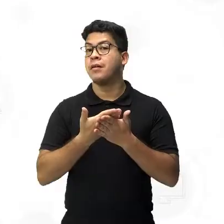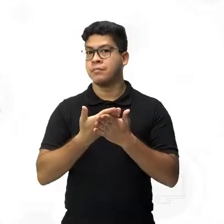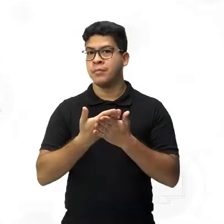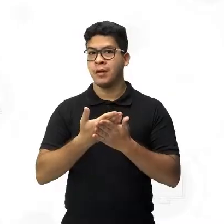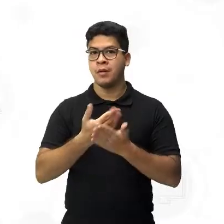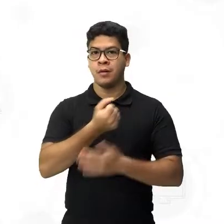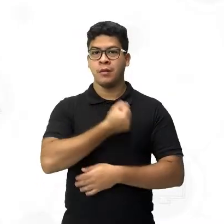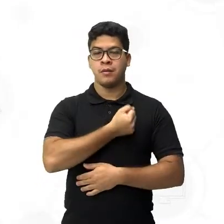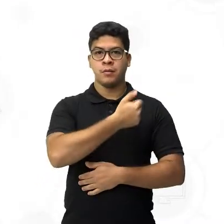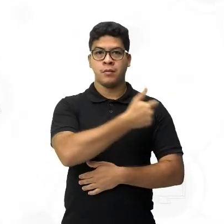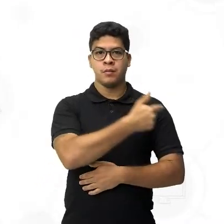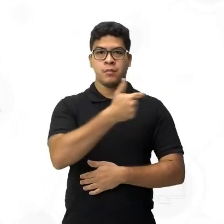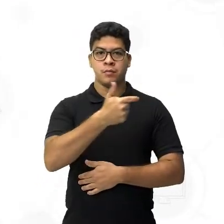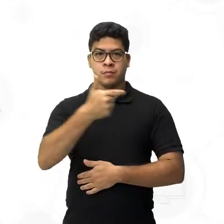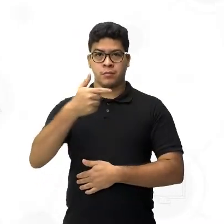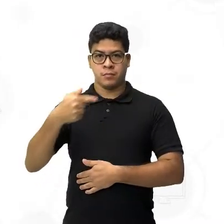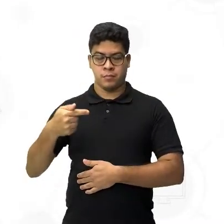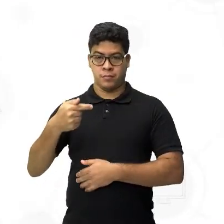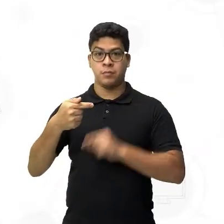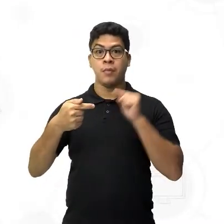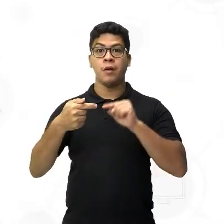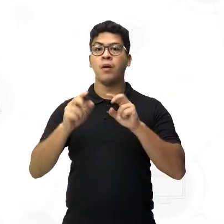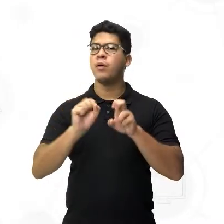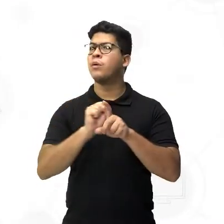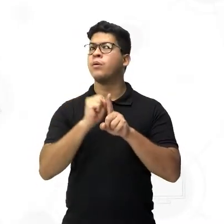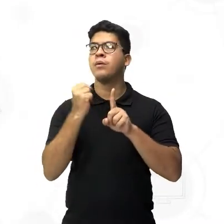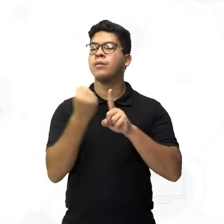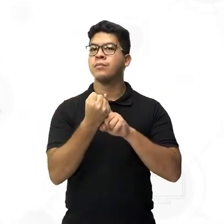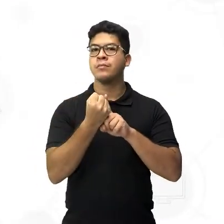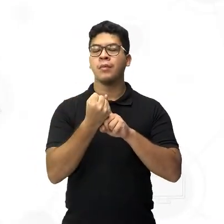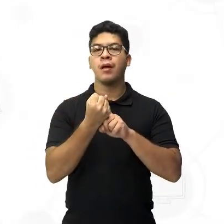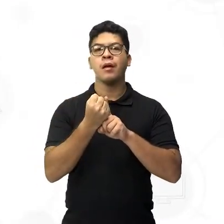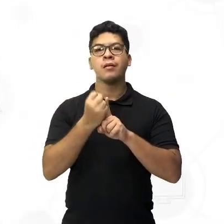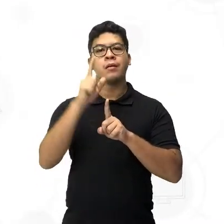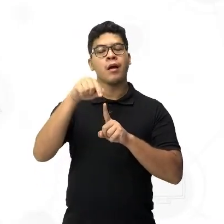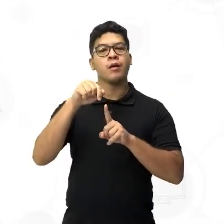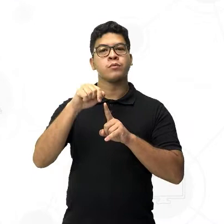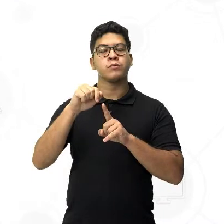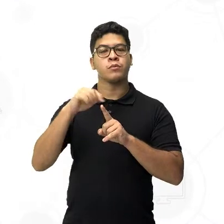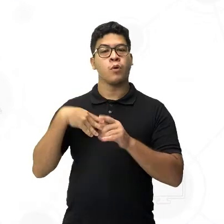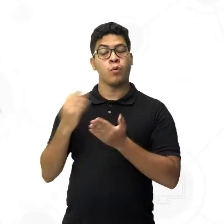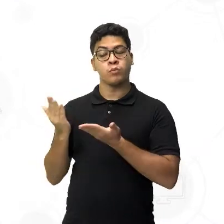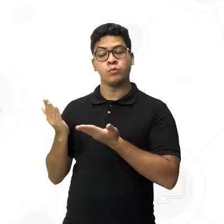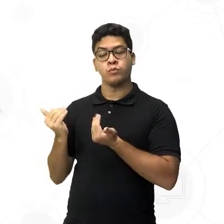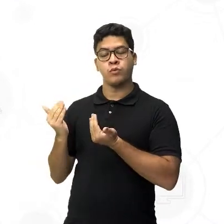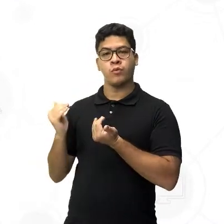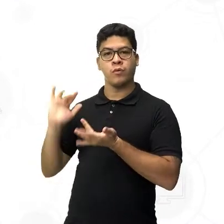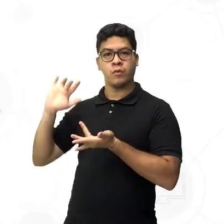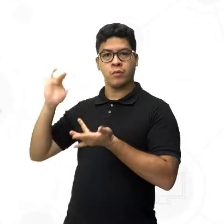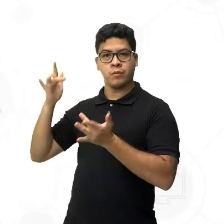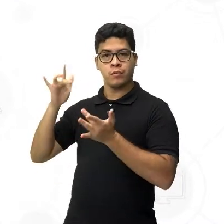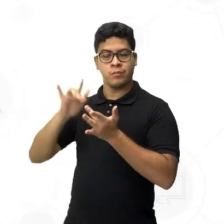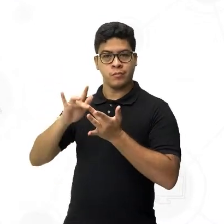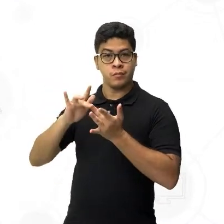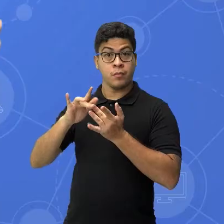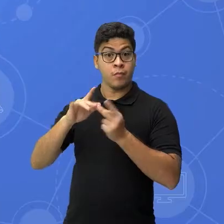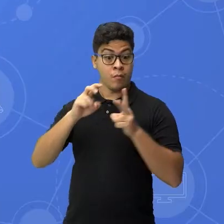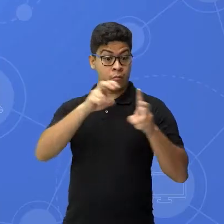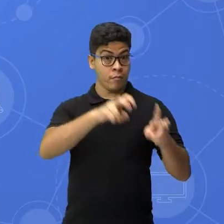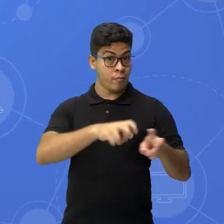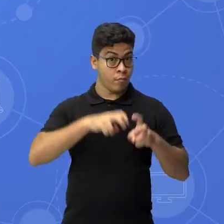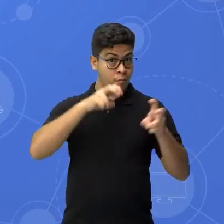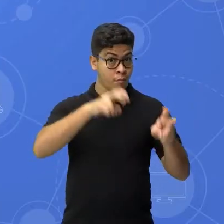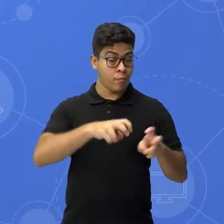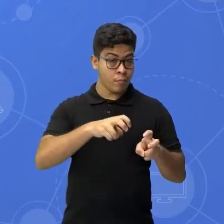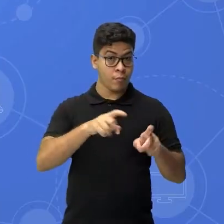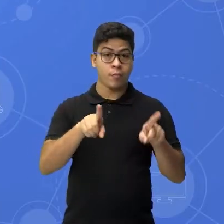227 de Sociologia com o tema Juventudes Tradicionais, Rural e Indígena. Então a gente vai trabalhar um